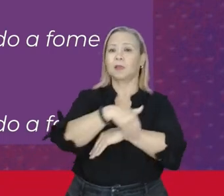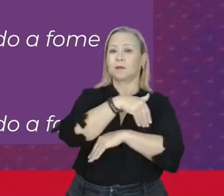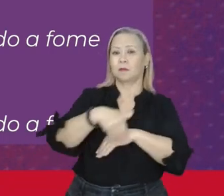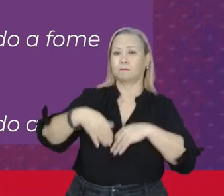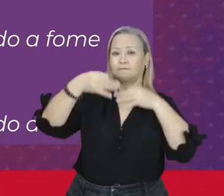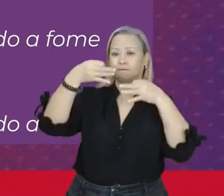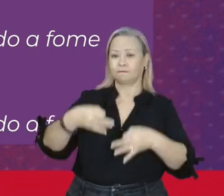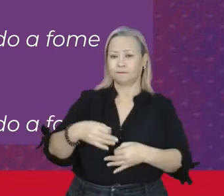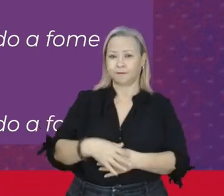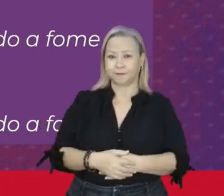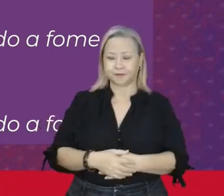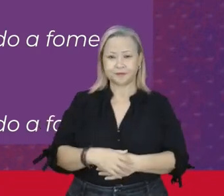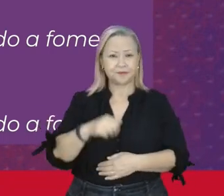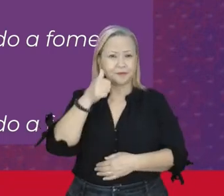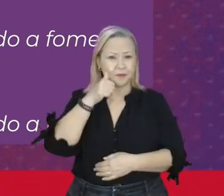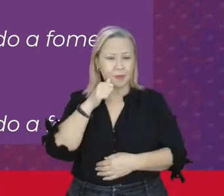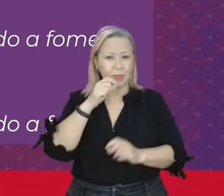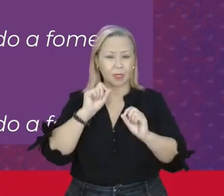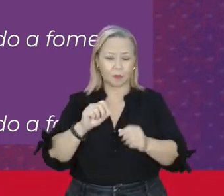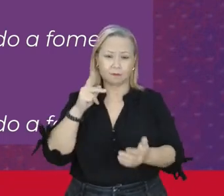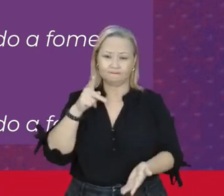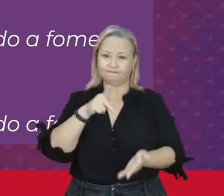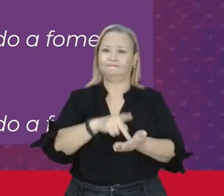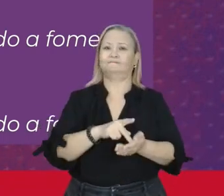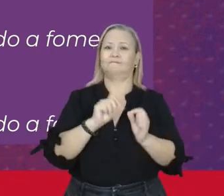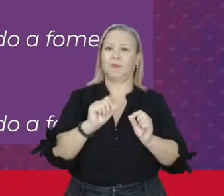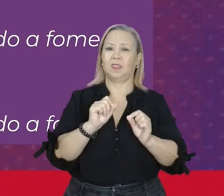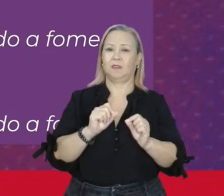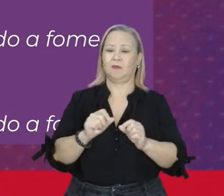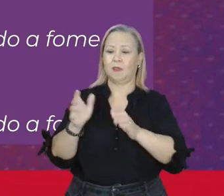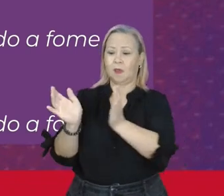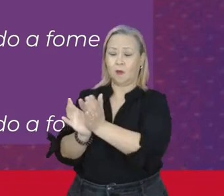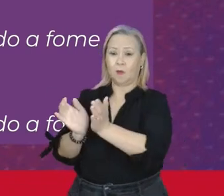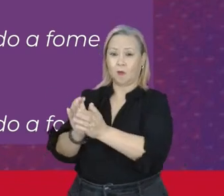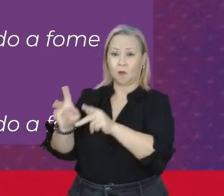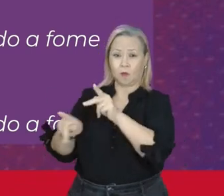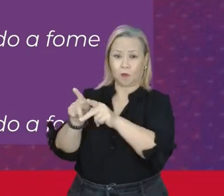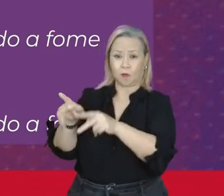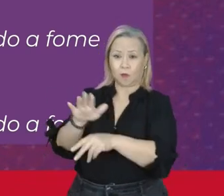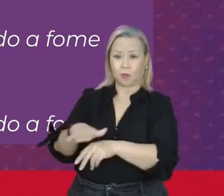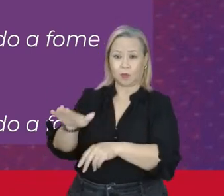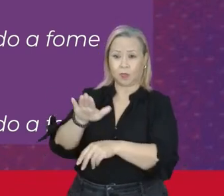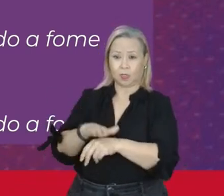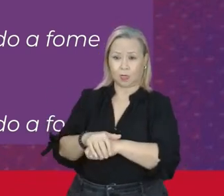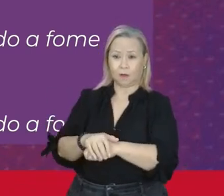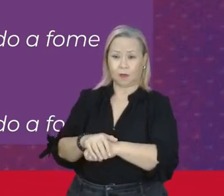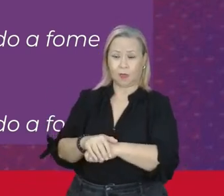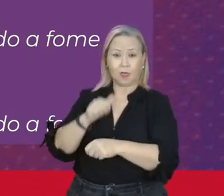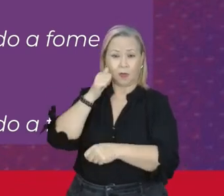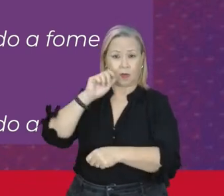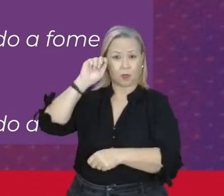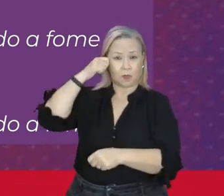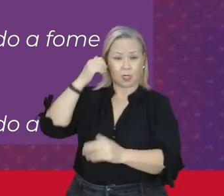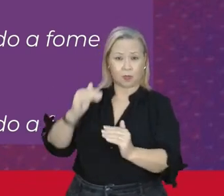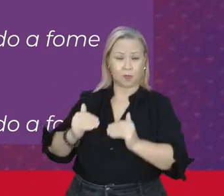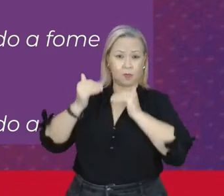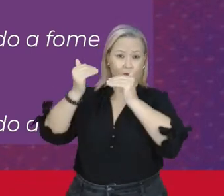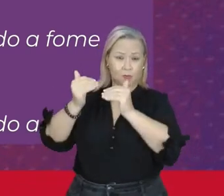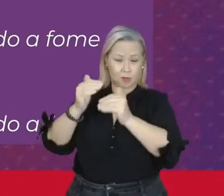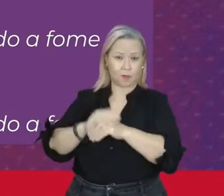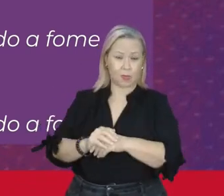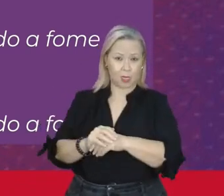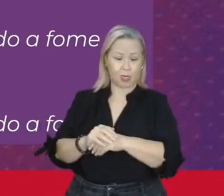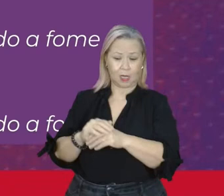marcados. Então, as mulheres são, de fato, o segmento populacional, e aí, sobretudo, as mulheres negras periféricas, né,